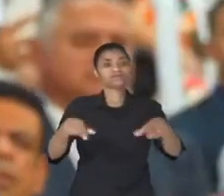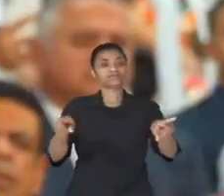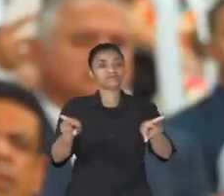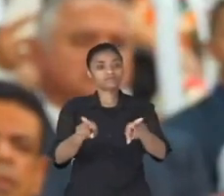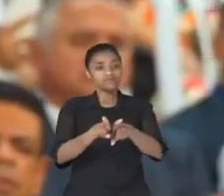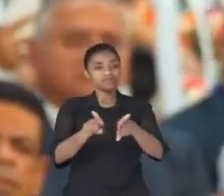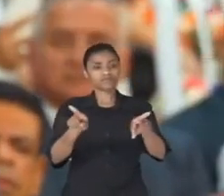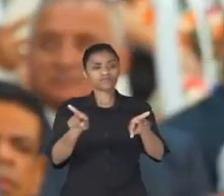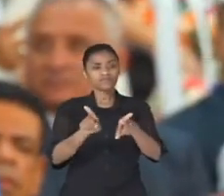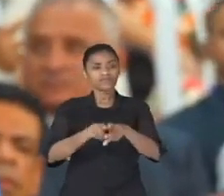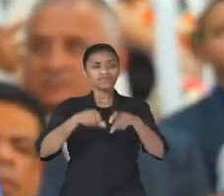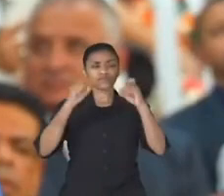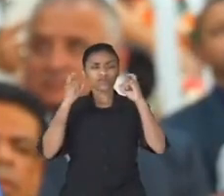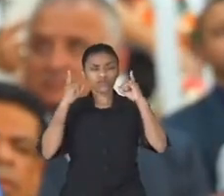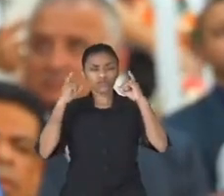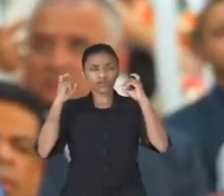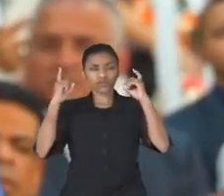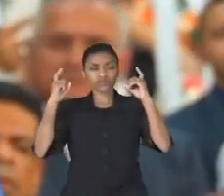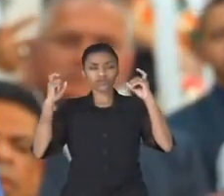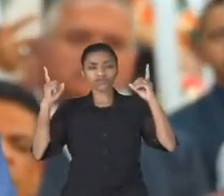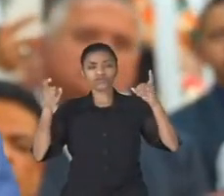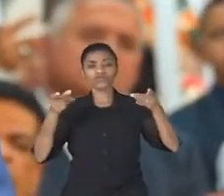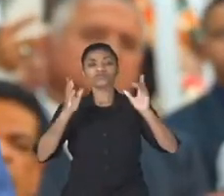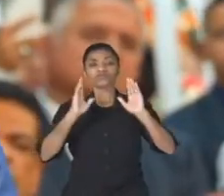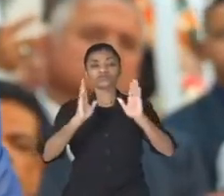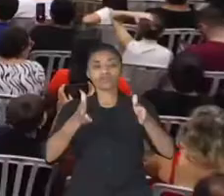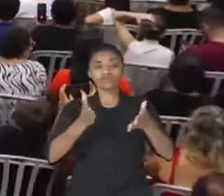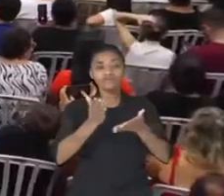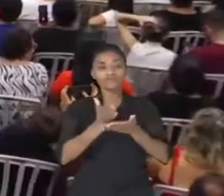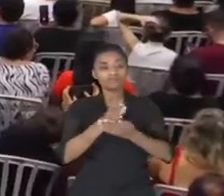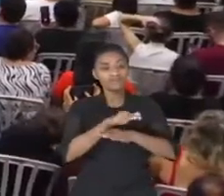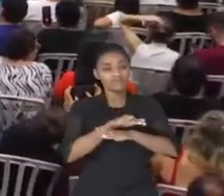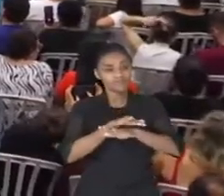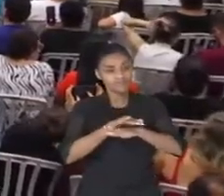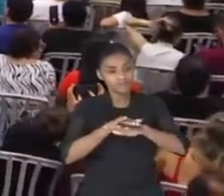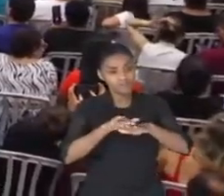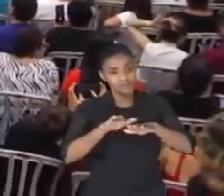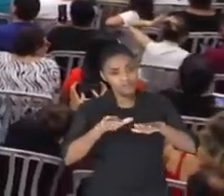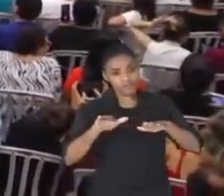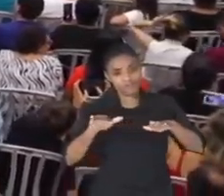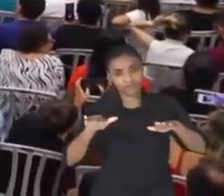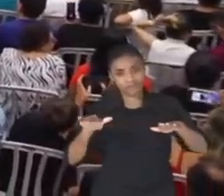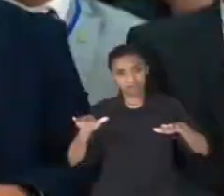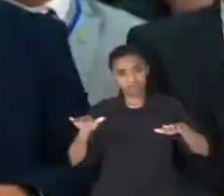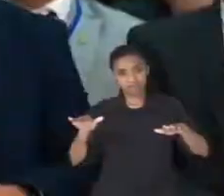seu barulho já cessou.